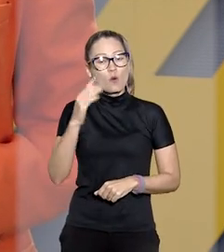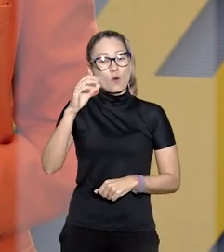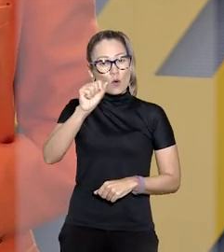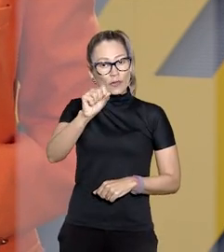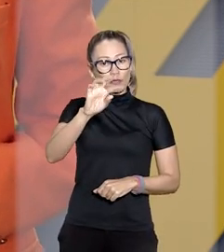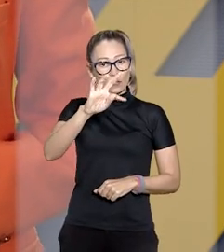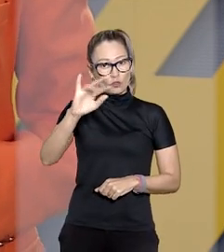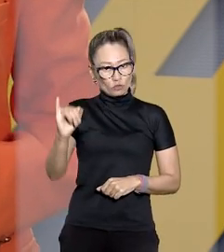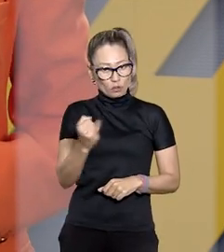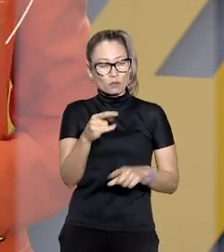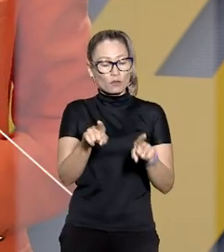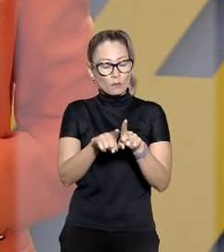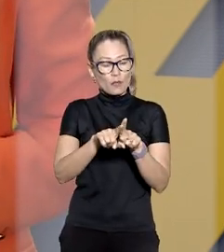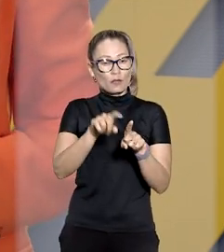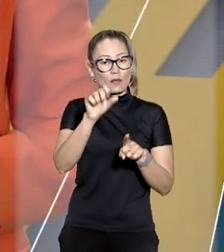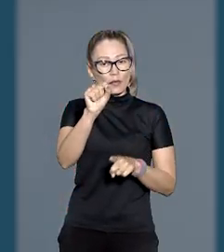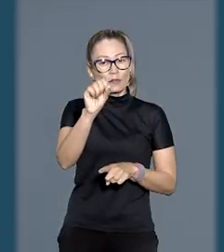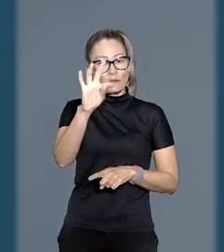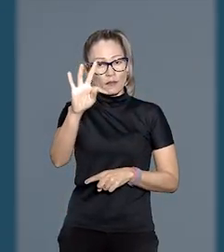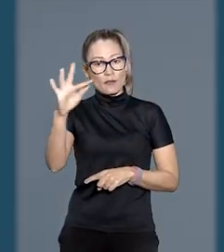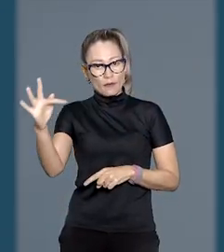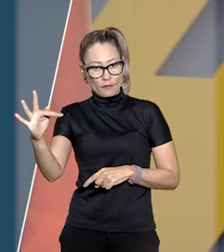do STJ e do STF.